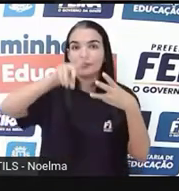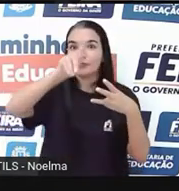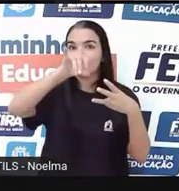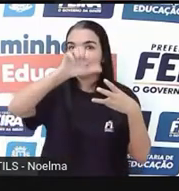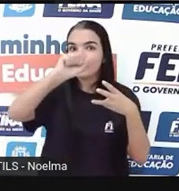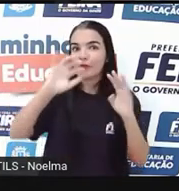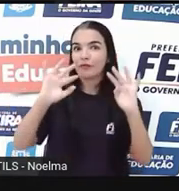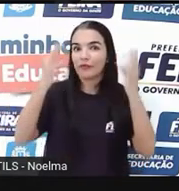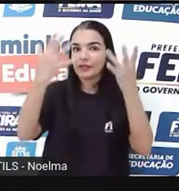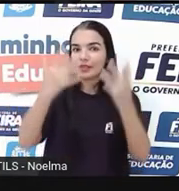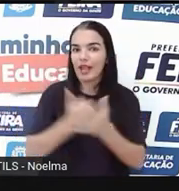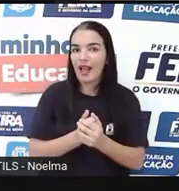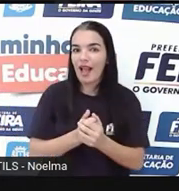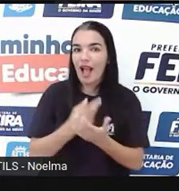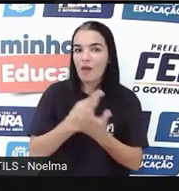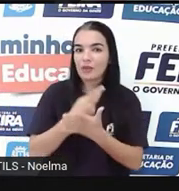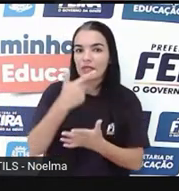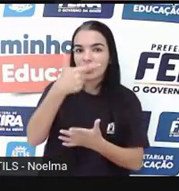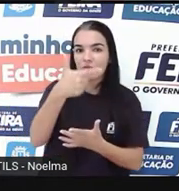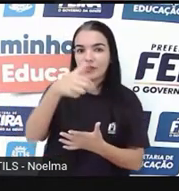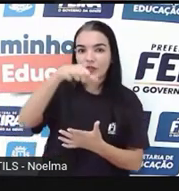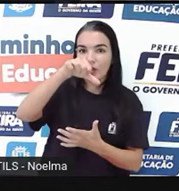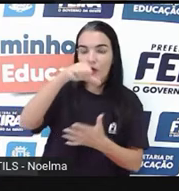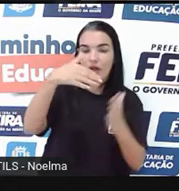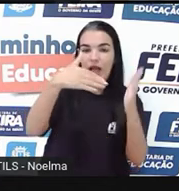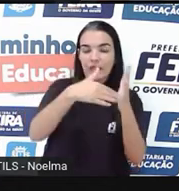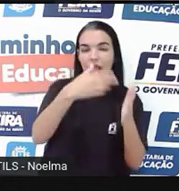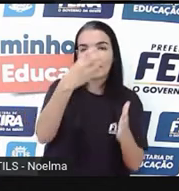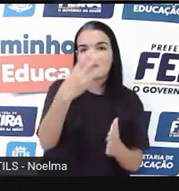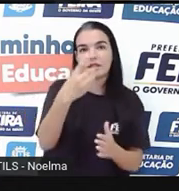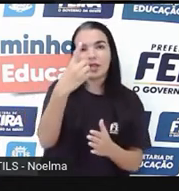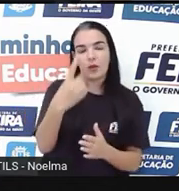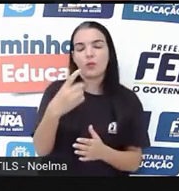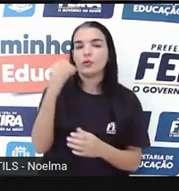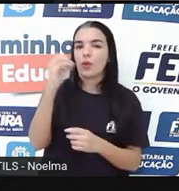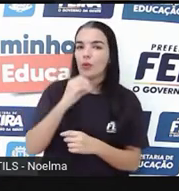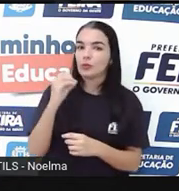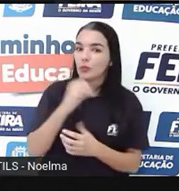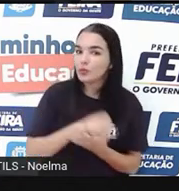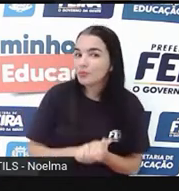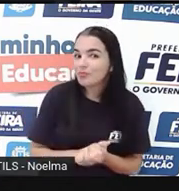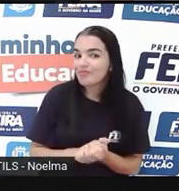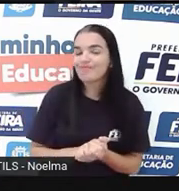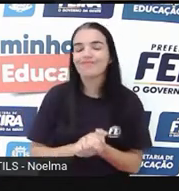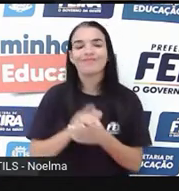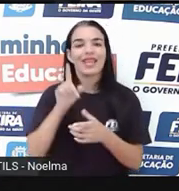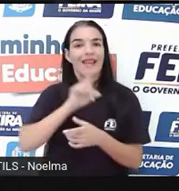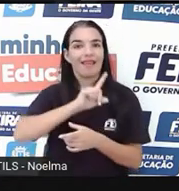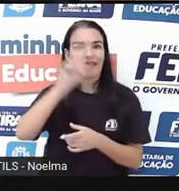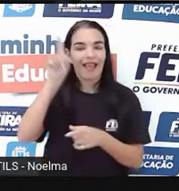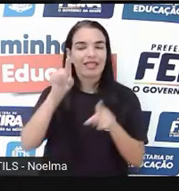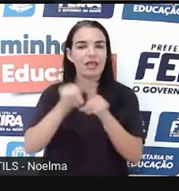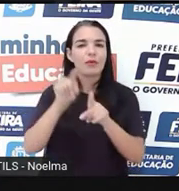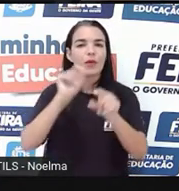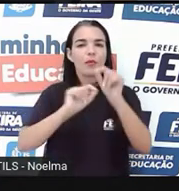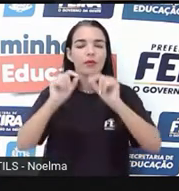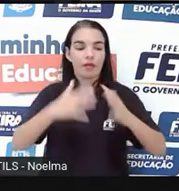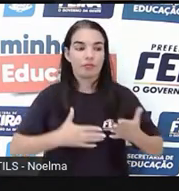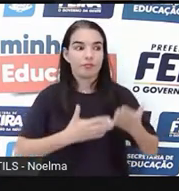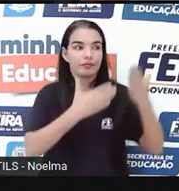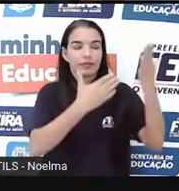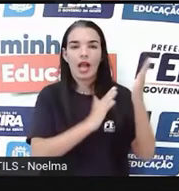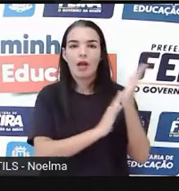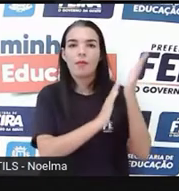Alguns países latinos também seguem essa festividade. E lá, eles homenageiam os